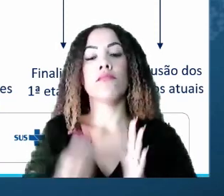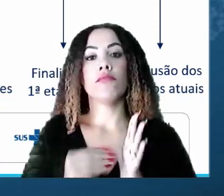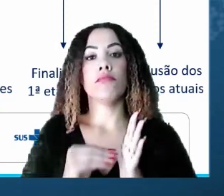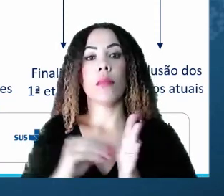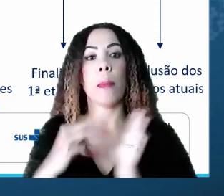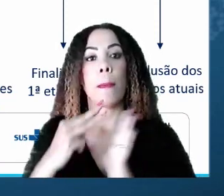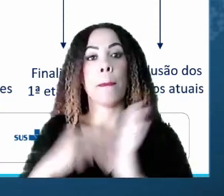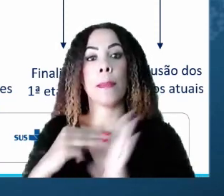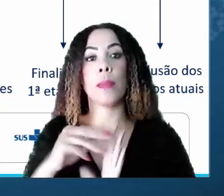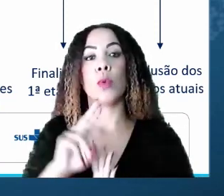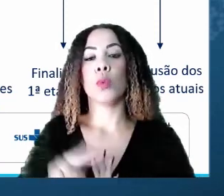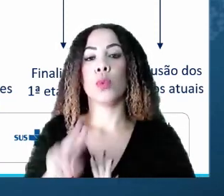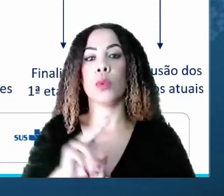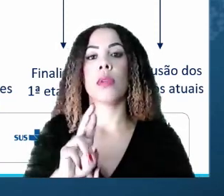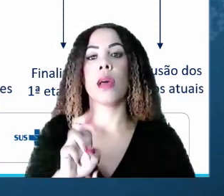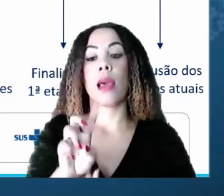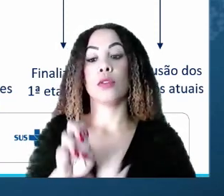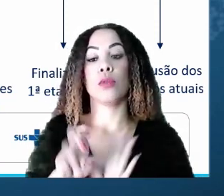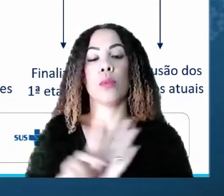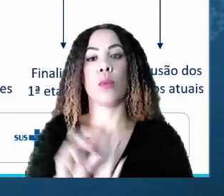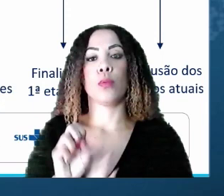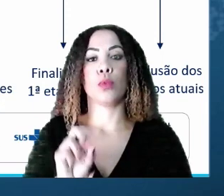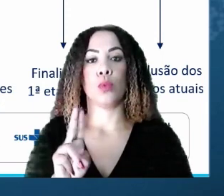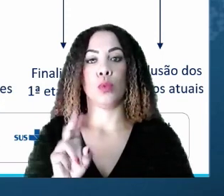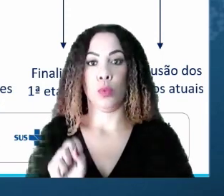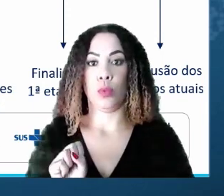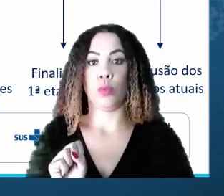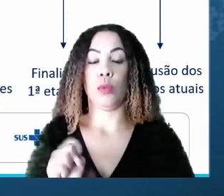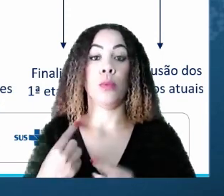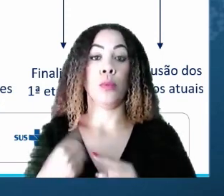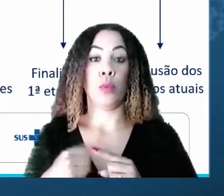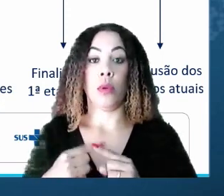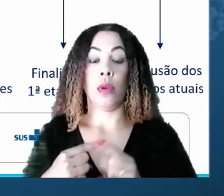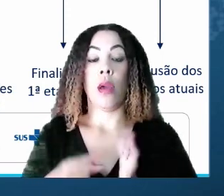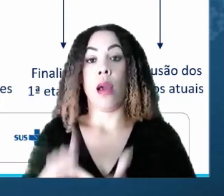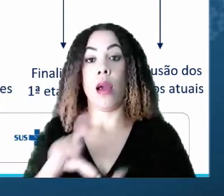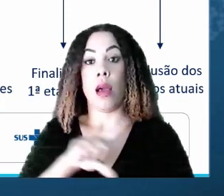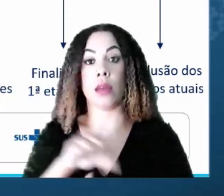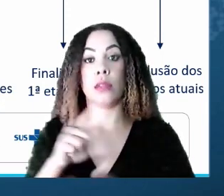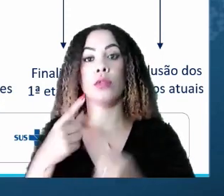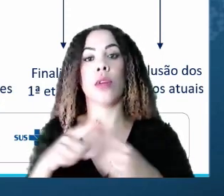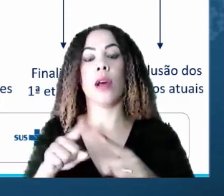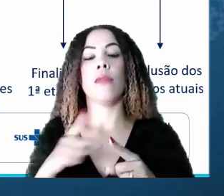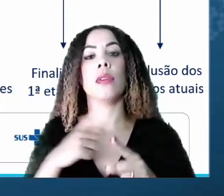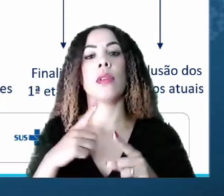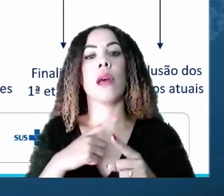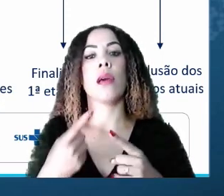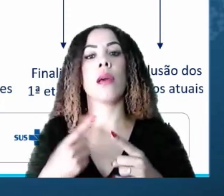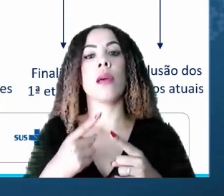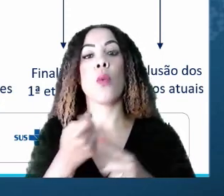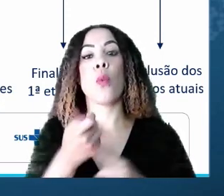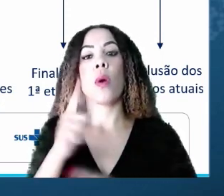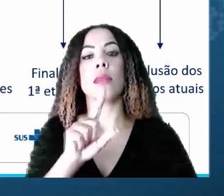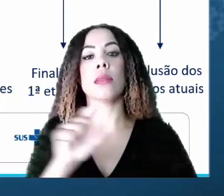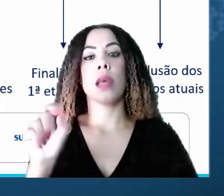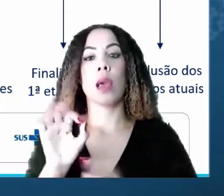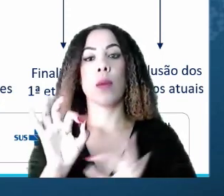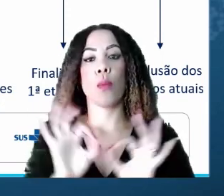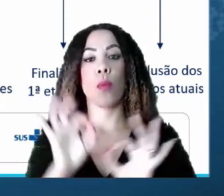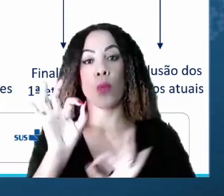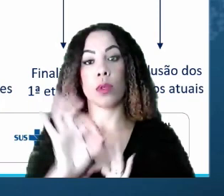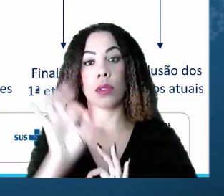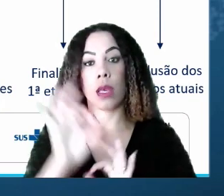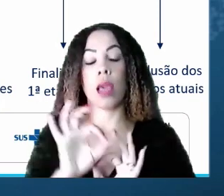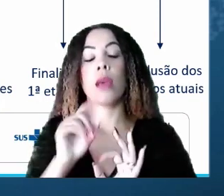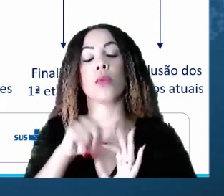a rede do SUS. Afinal, até então, nós utilizávamos colaboradores quase 100% do projeto, isso onera,